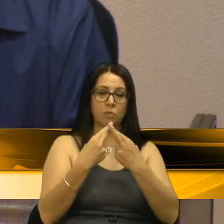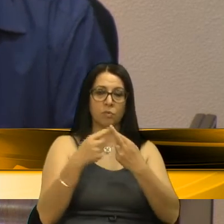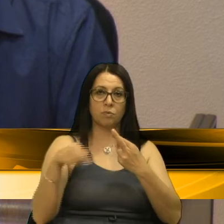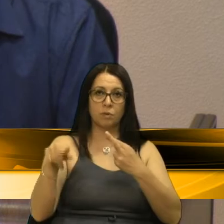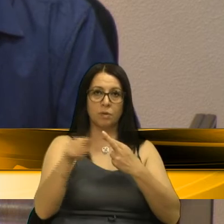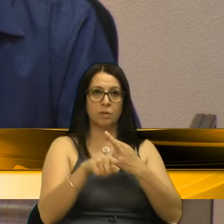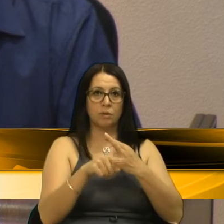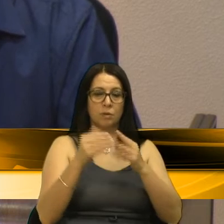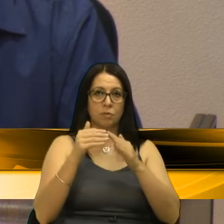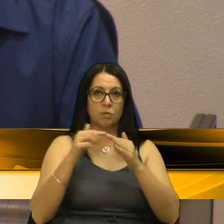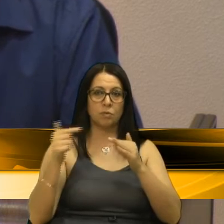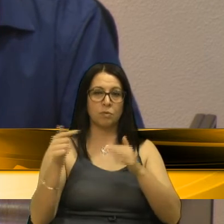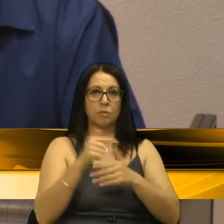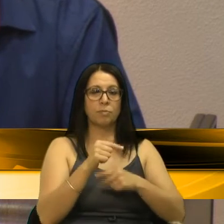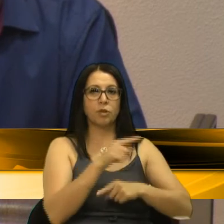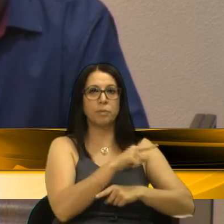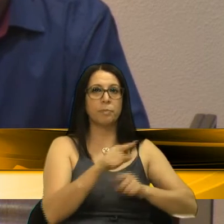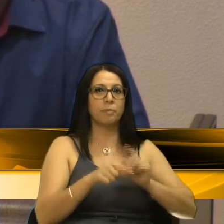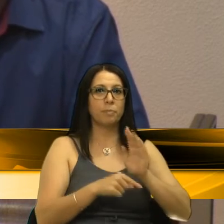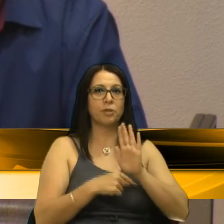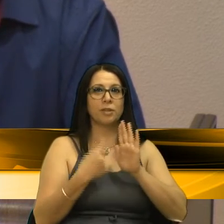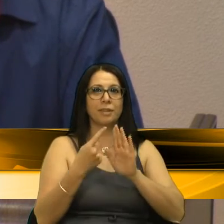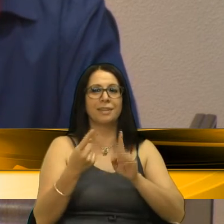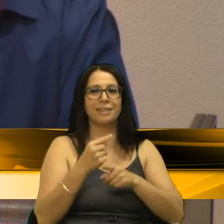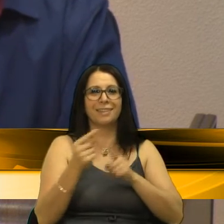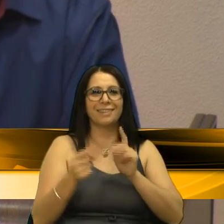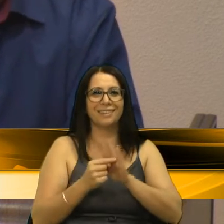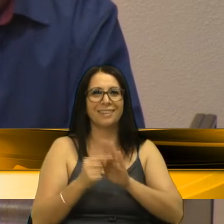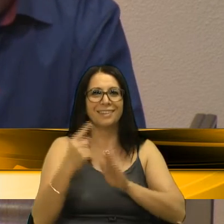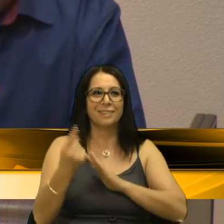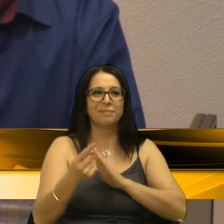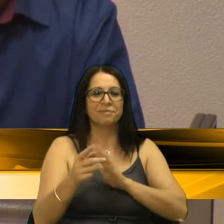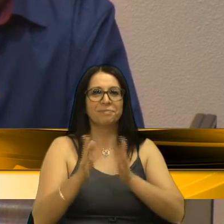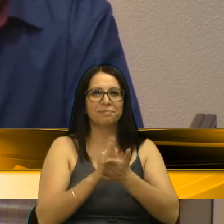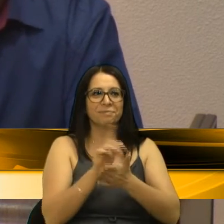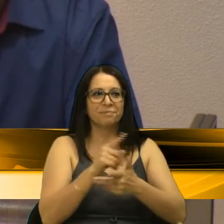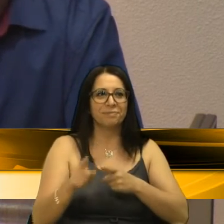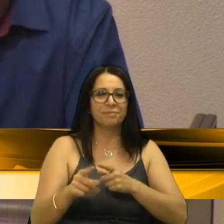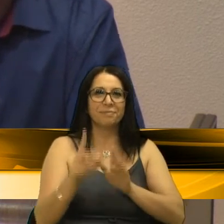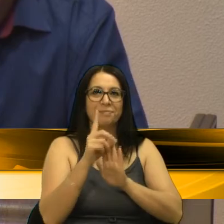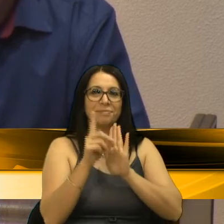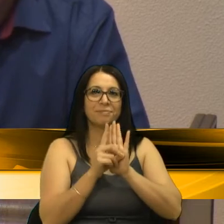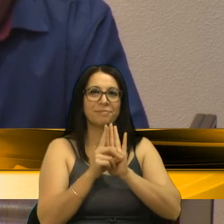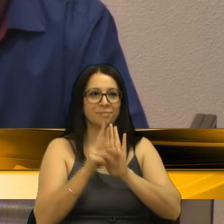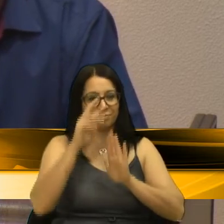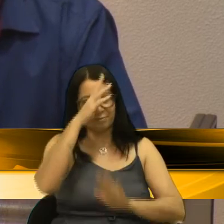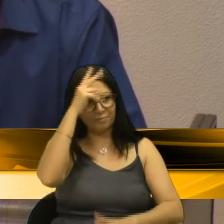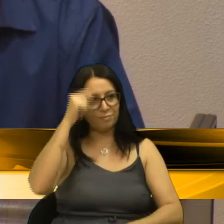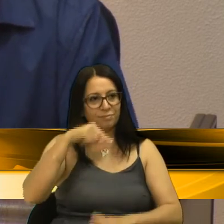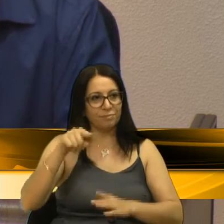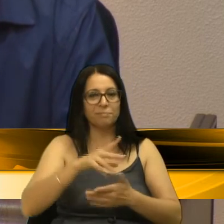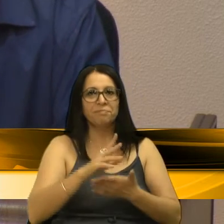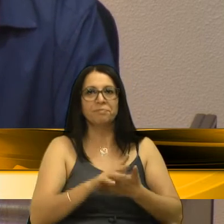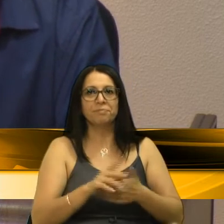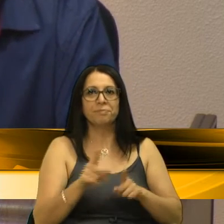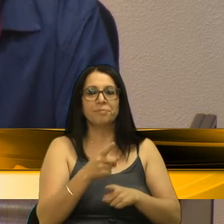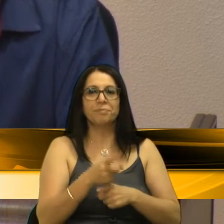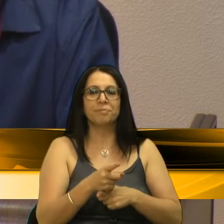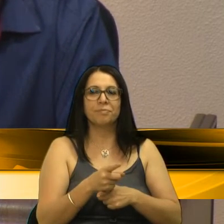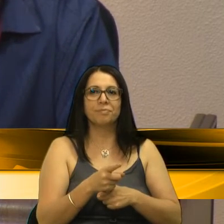quórum qualificado para inclusão em regimento interno, posterior edição do decreto pelo prefeito. 3, garantir